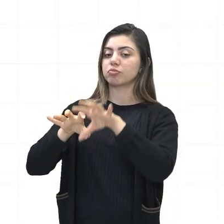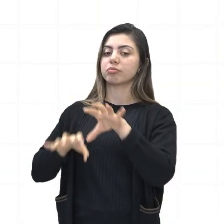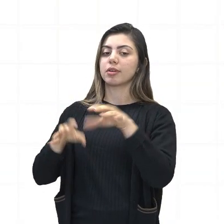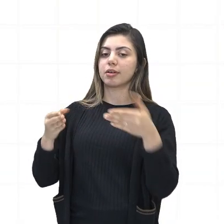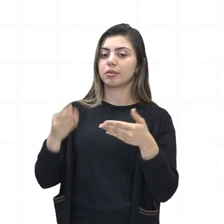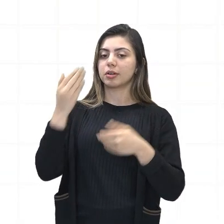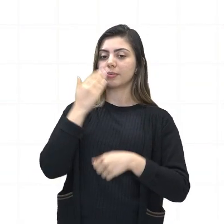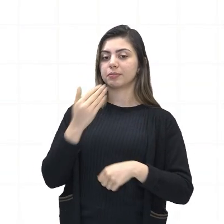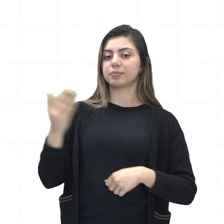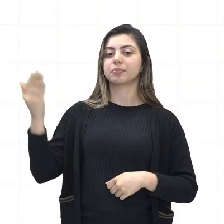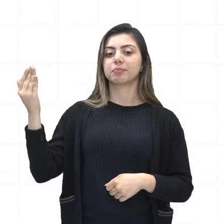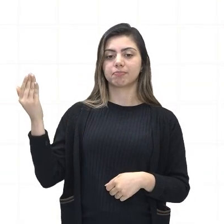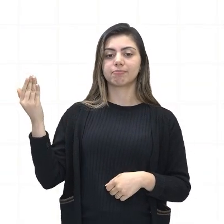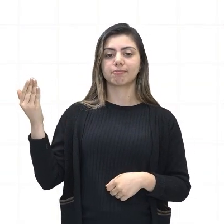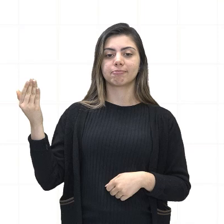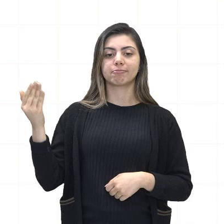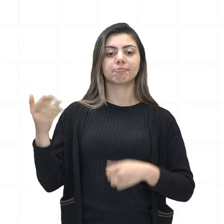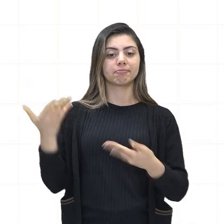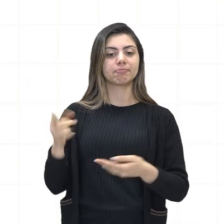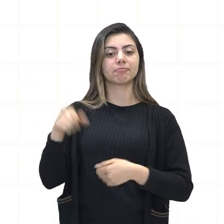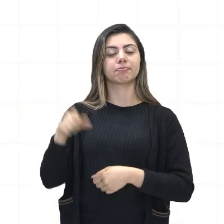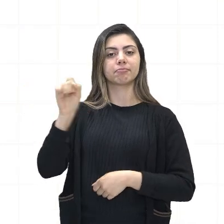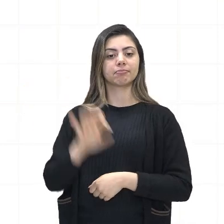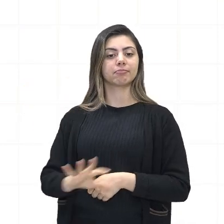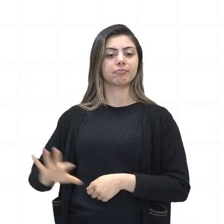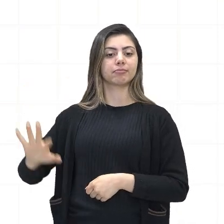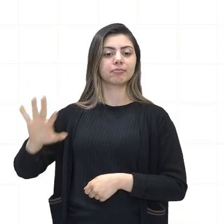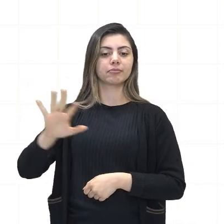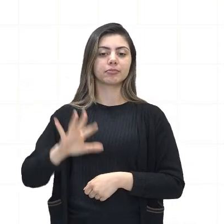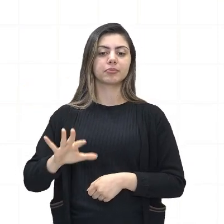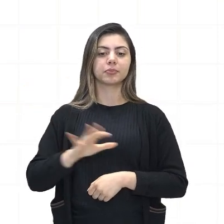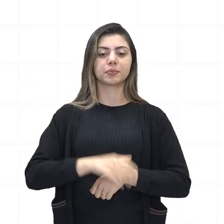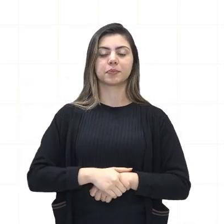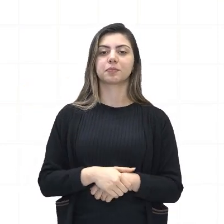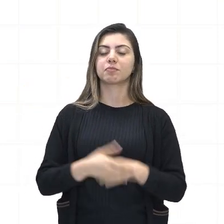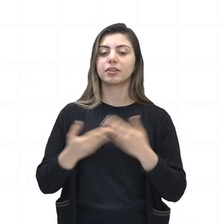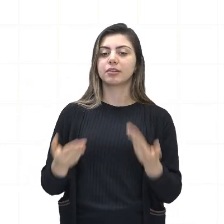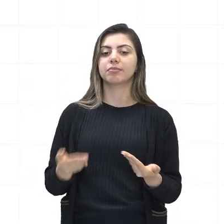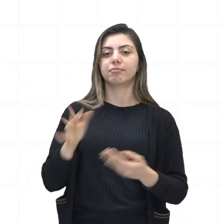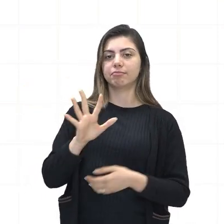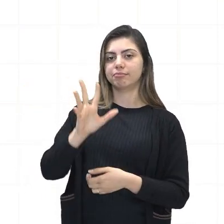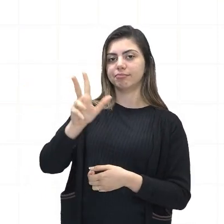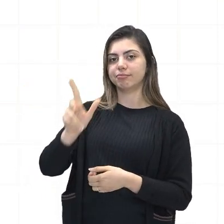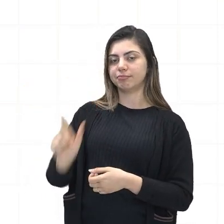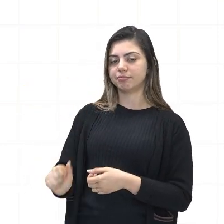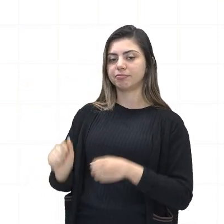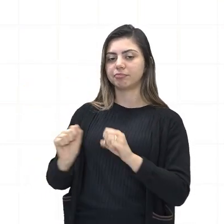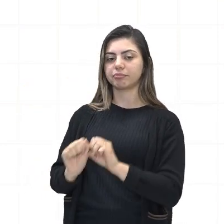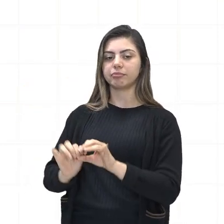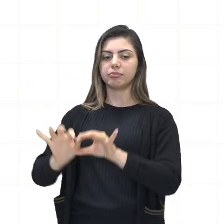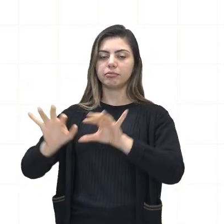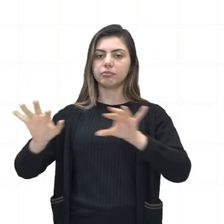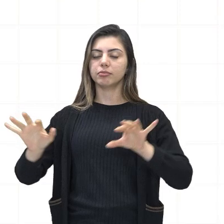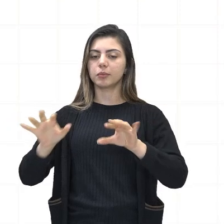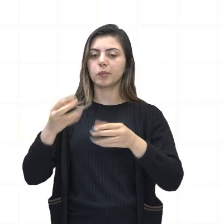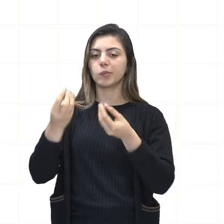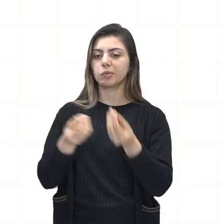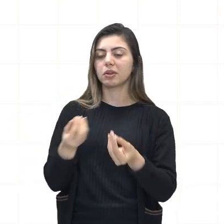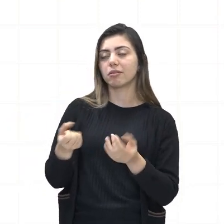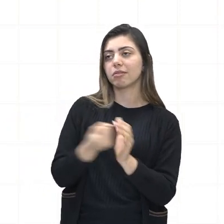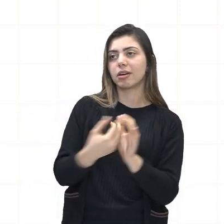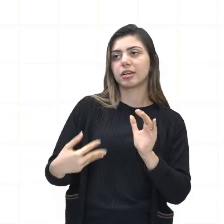aí. Quando a gente faz a regionalização, quando a gente faz a divisão da África, a partir de